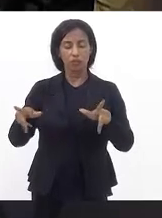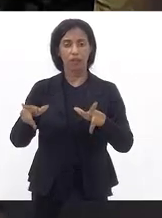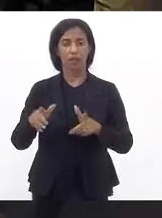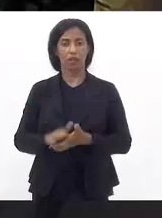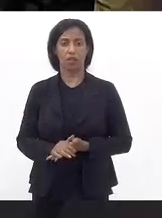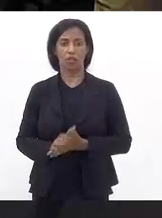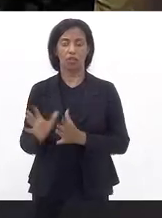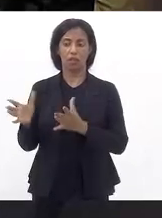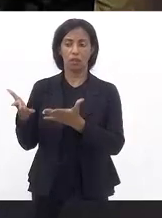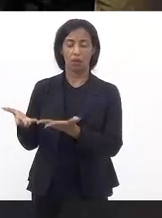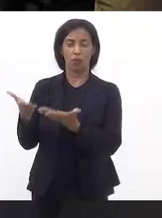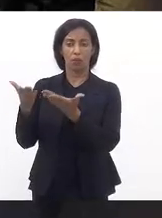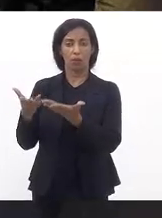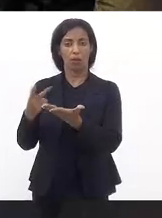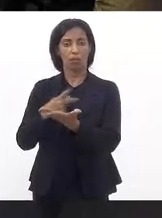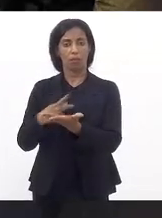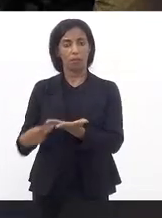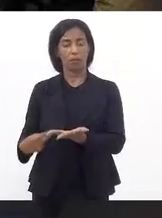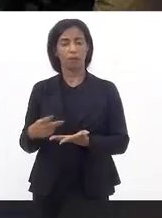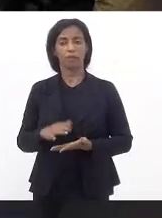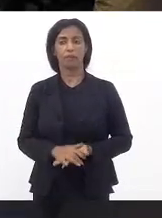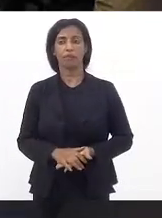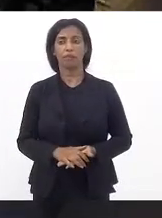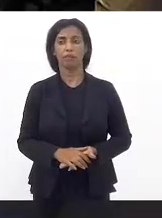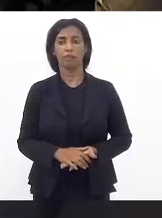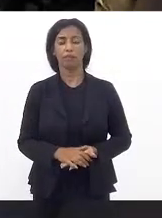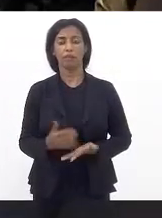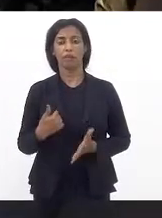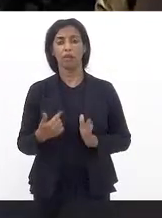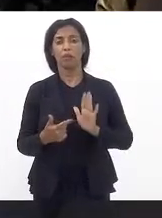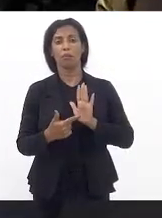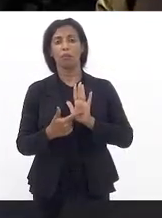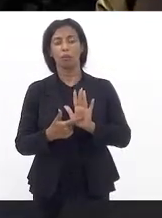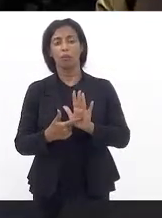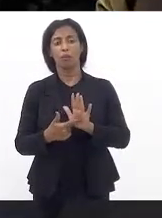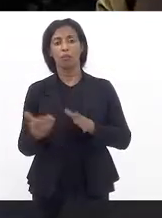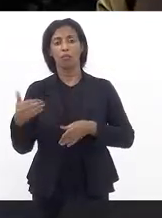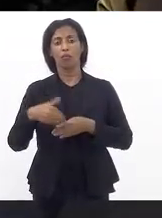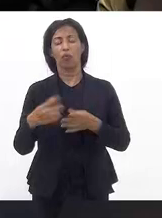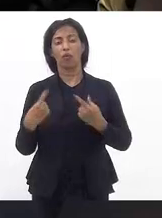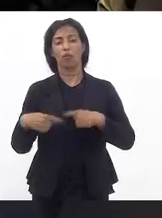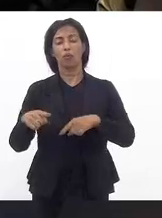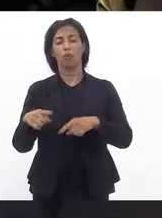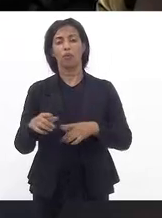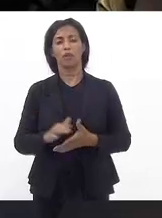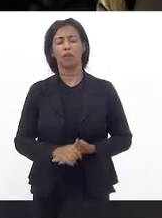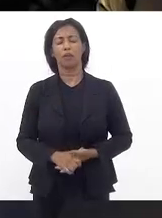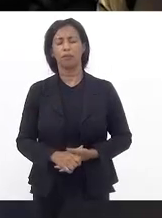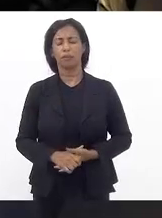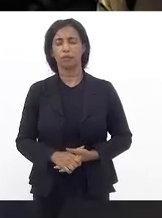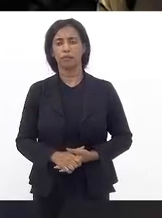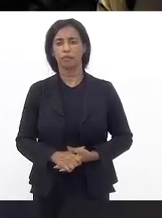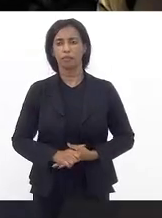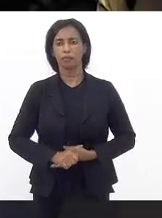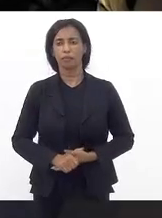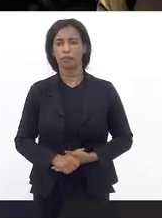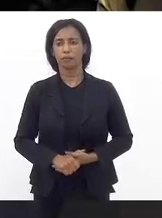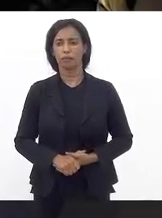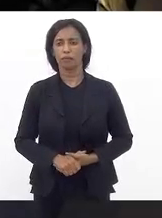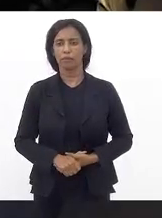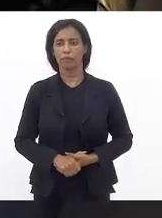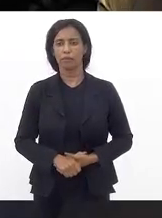diferente da colar apresentada pela presidente então eu apresento aí meu voto divergente ao projeto voto contrário